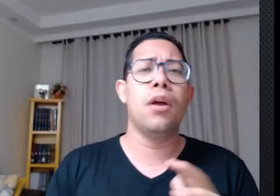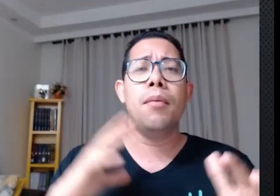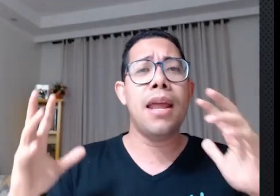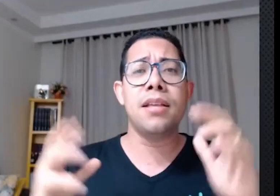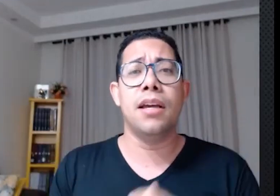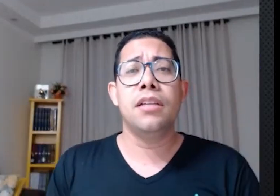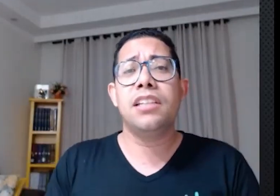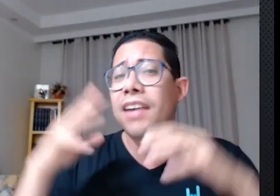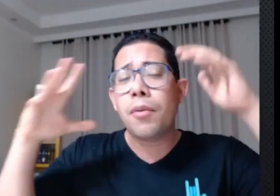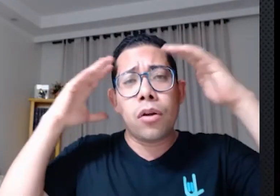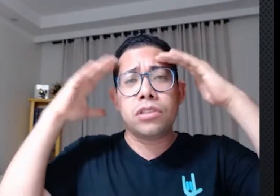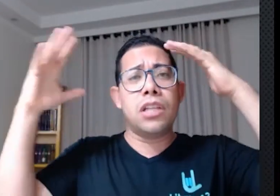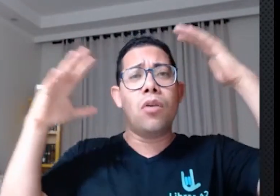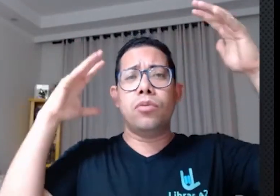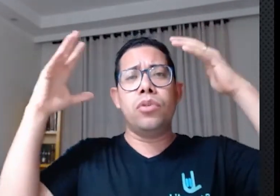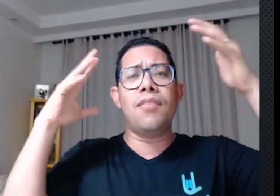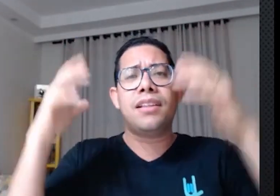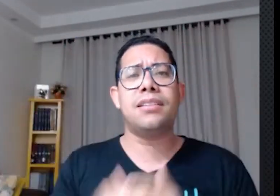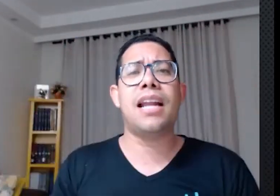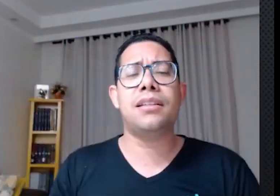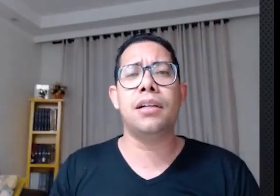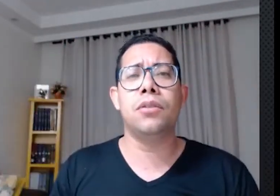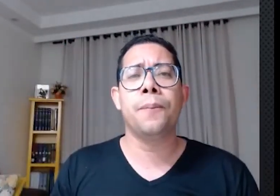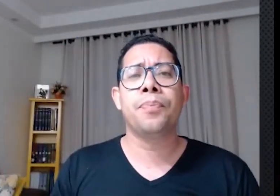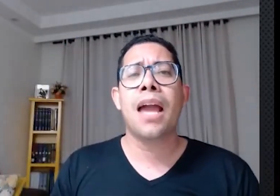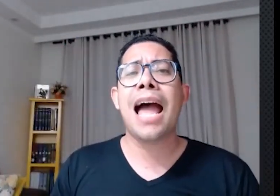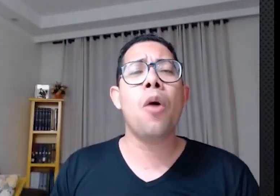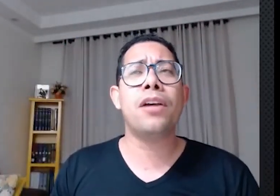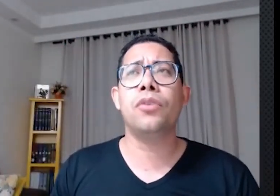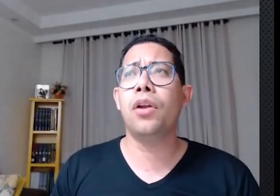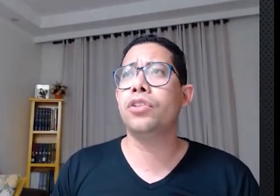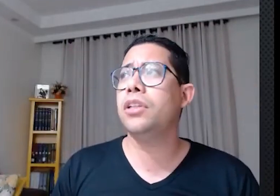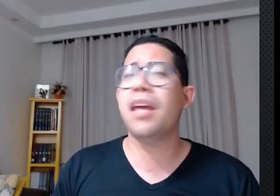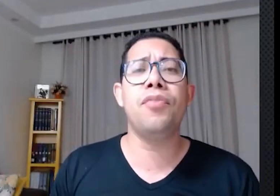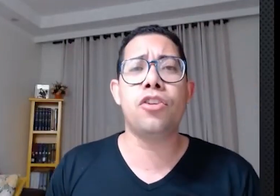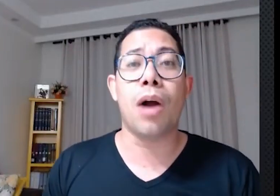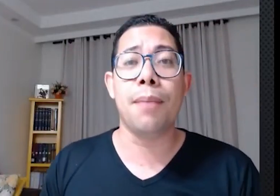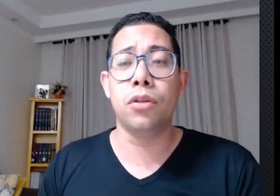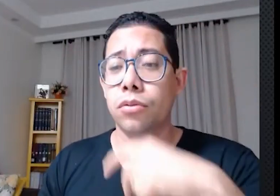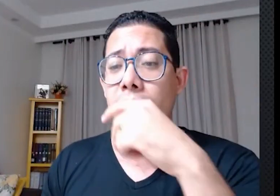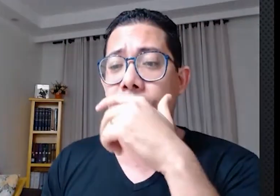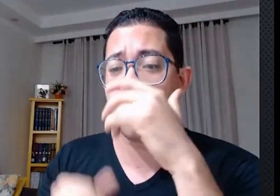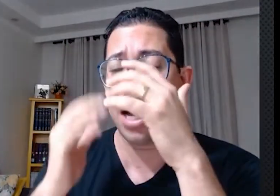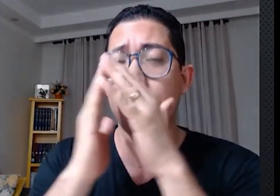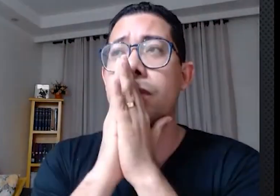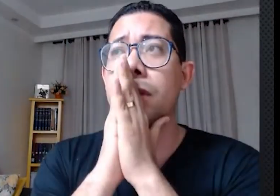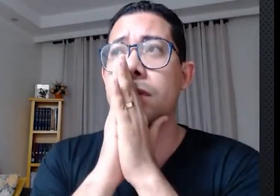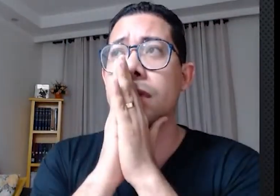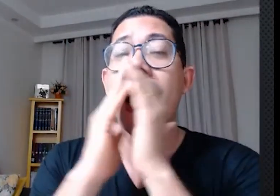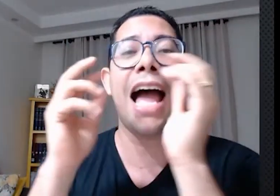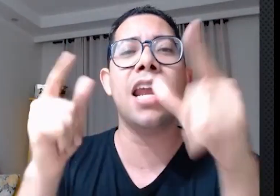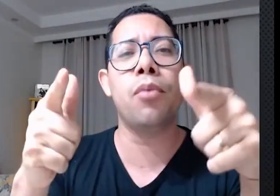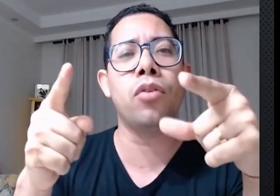deserto, beleza. Você já vai ter uma noção do que vai estar se tratando. Ah, o pastor falou de Levítico. Ai, meu Deus, Levítico. Ai, meu